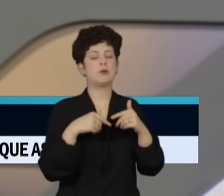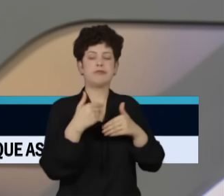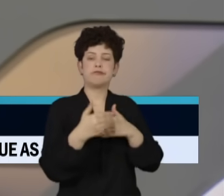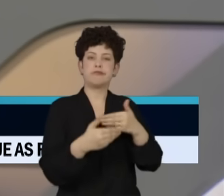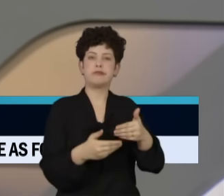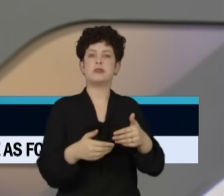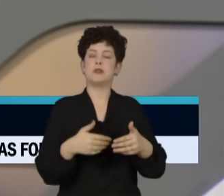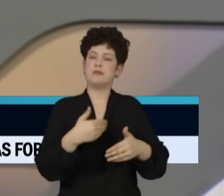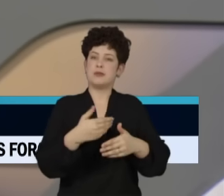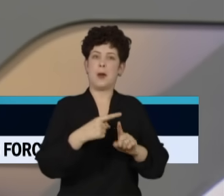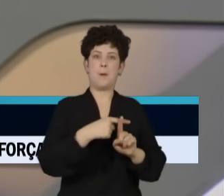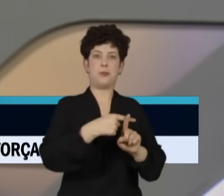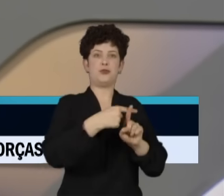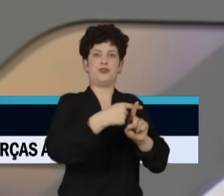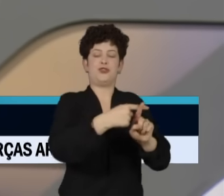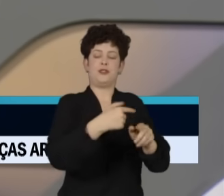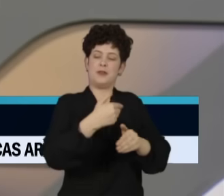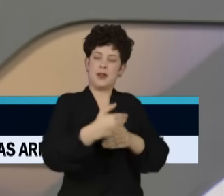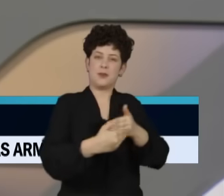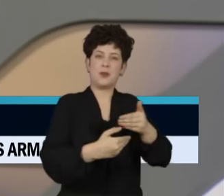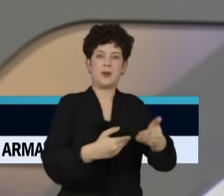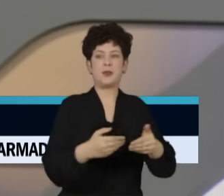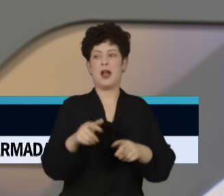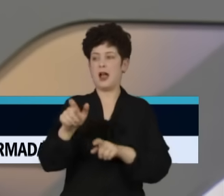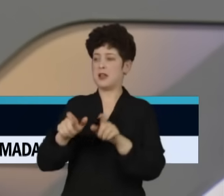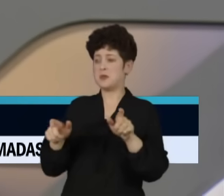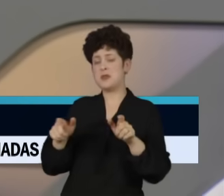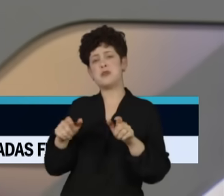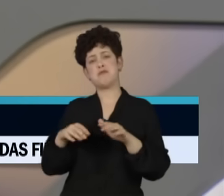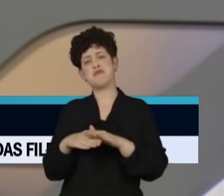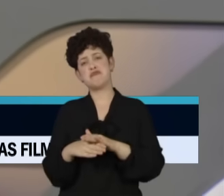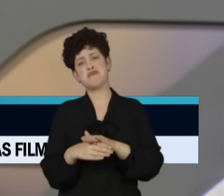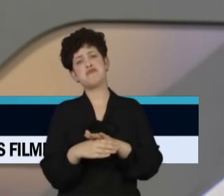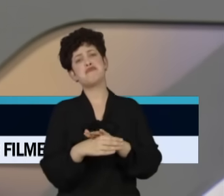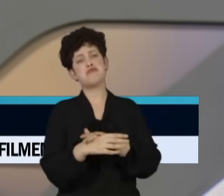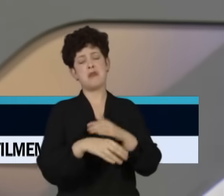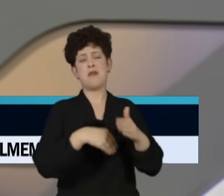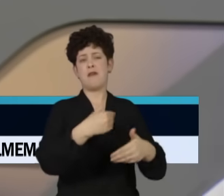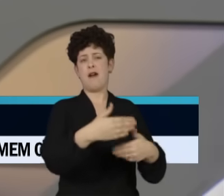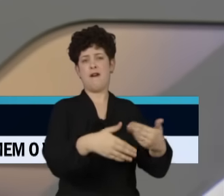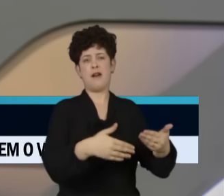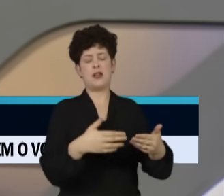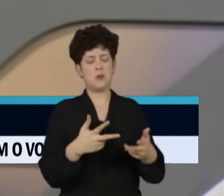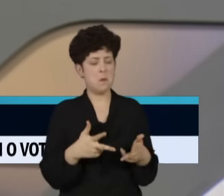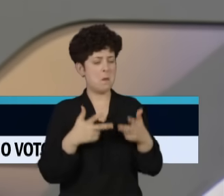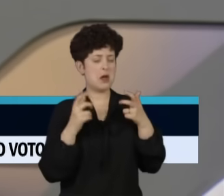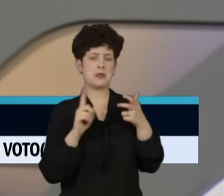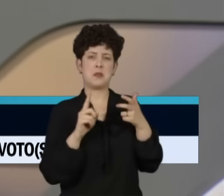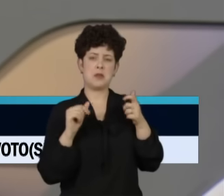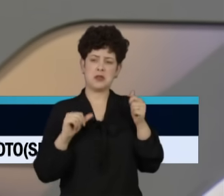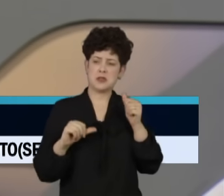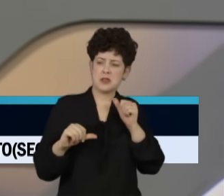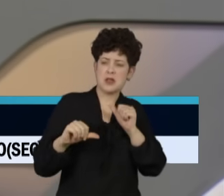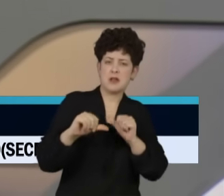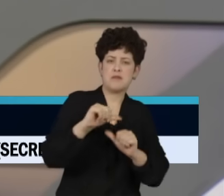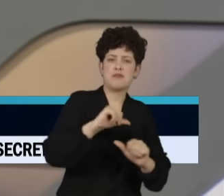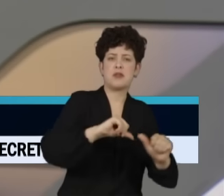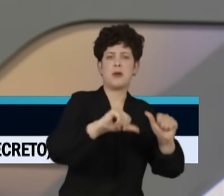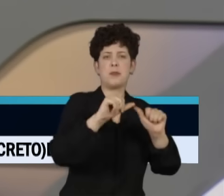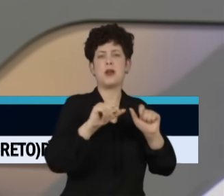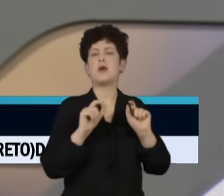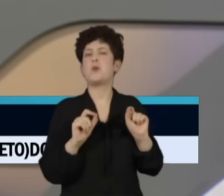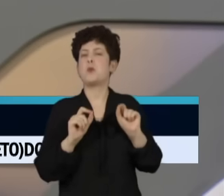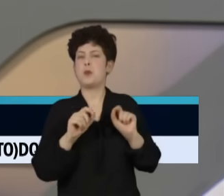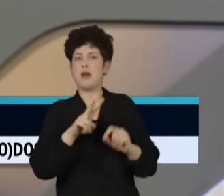benefícios vão surgir aos poucos e o consumidor final eh praticamente não vai perceber essa transição. Quem vai